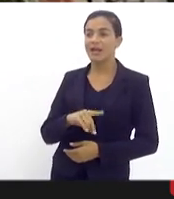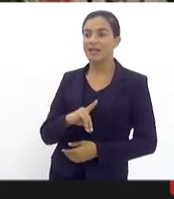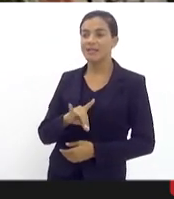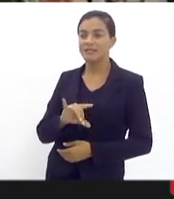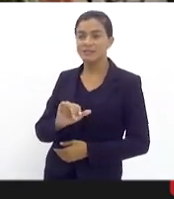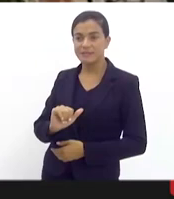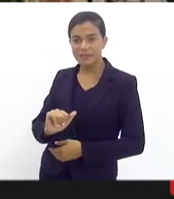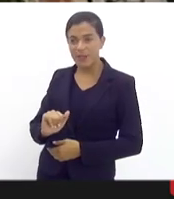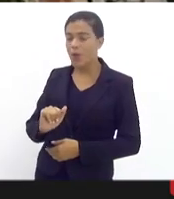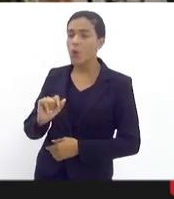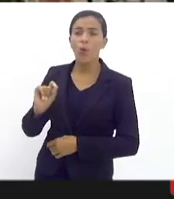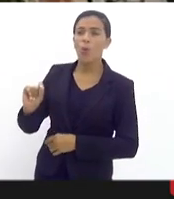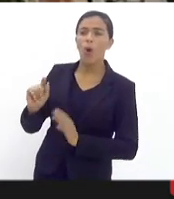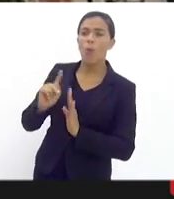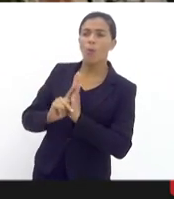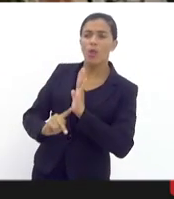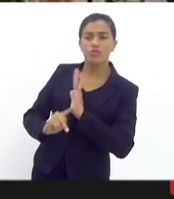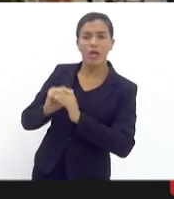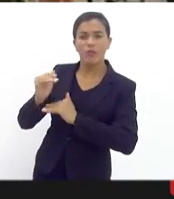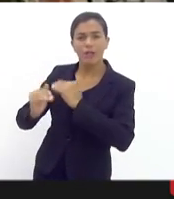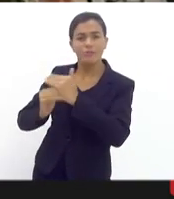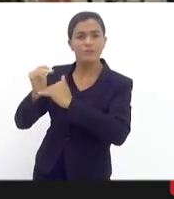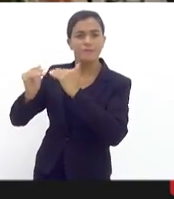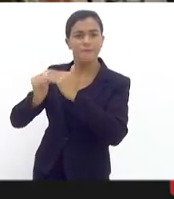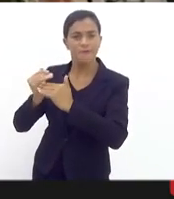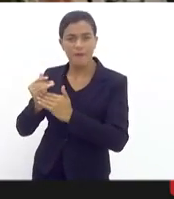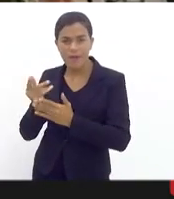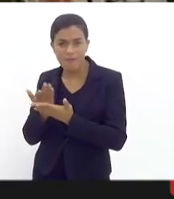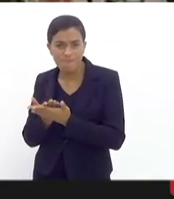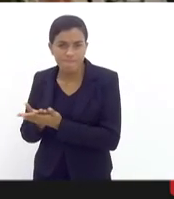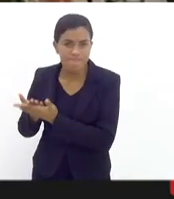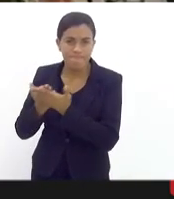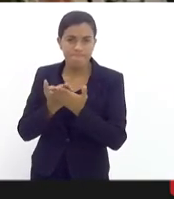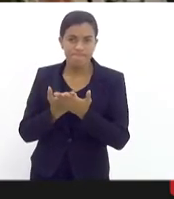projetos que eles desenvolveram, e também uma tentativa